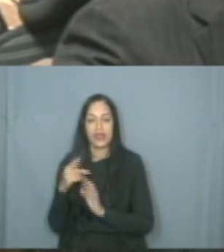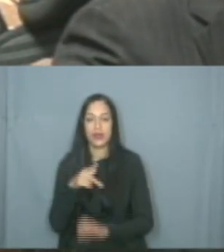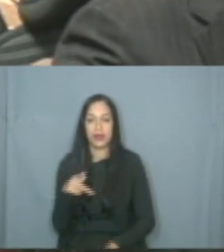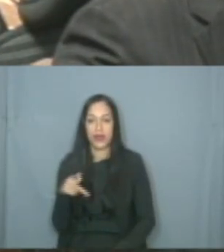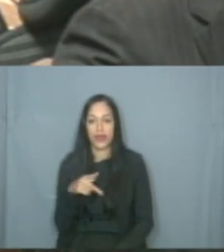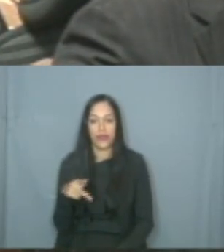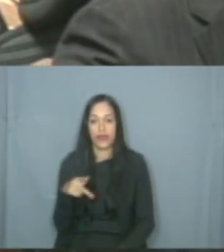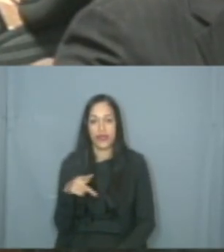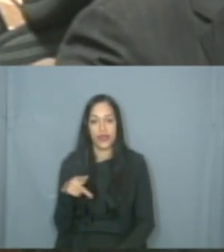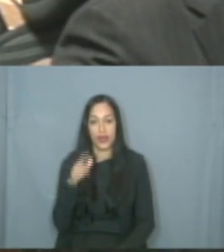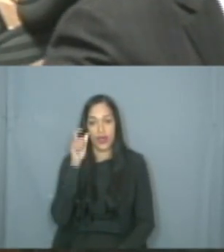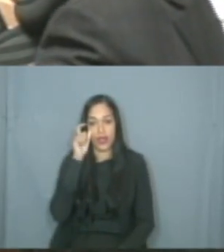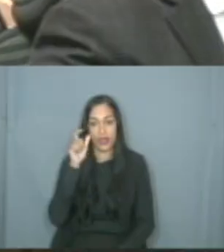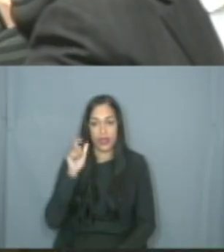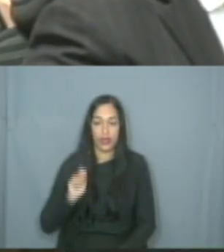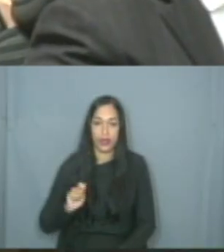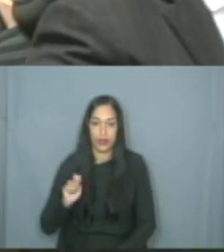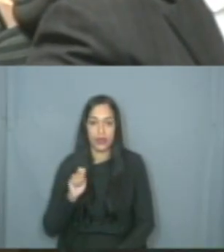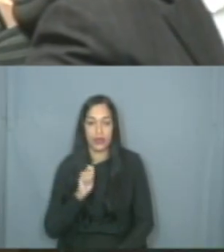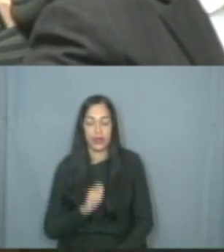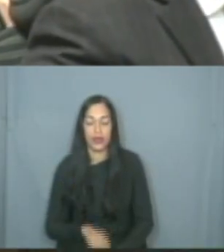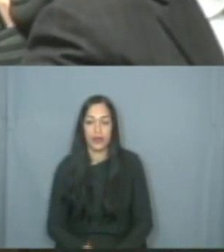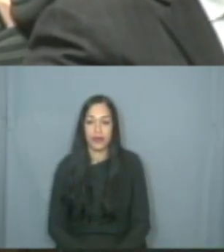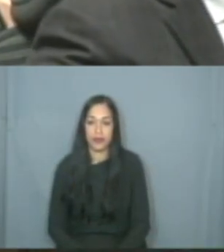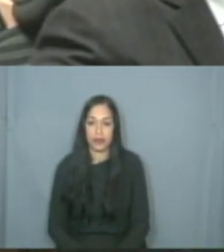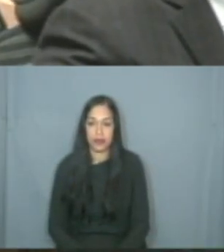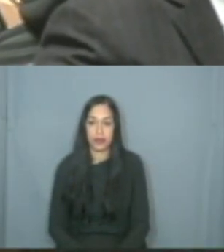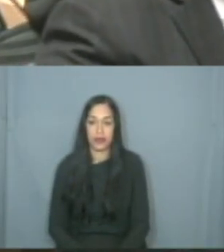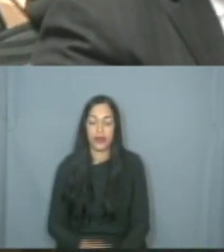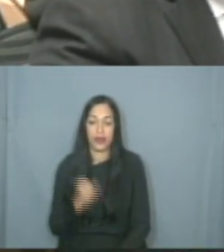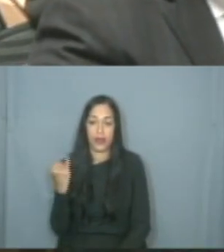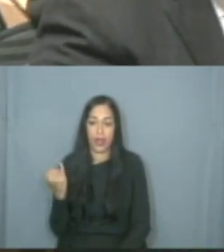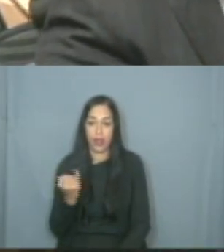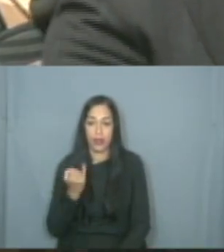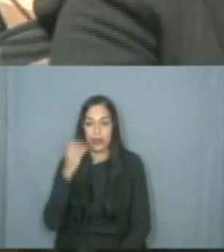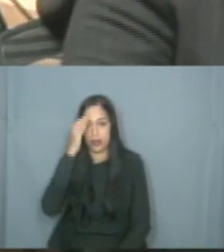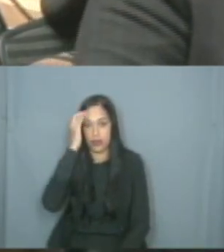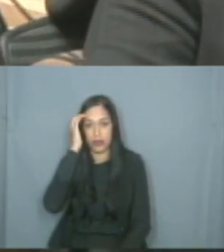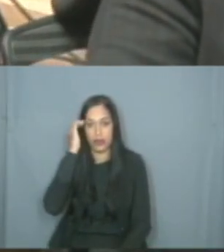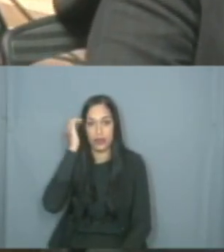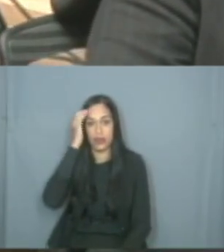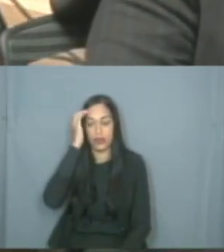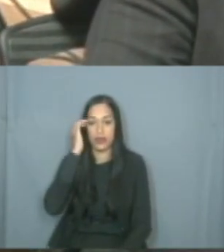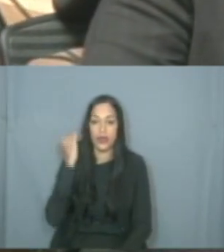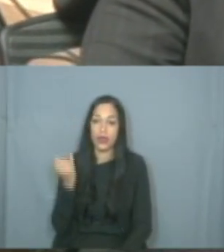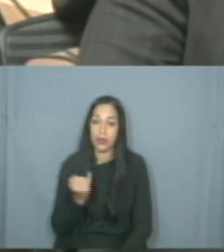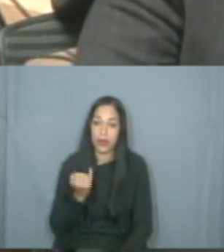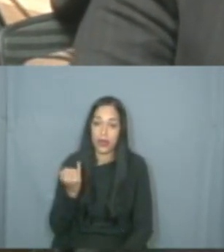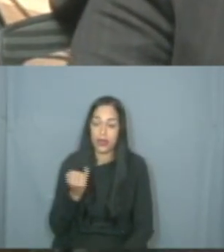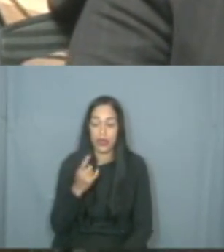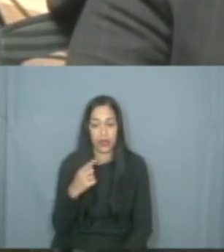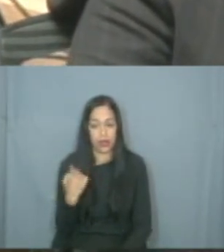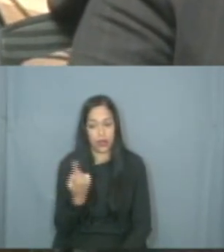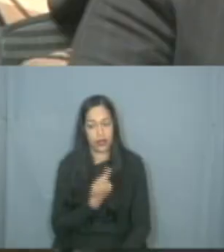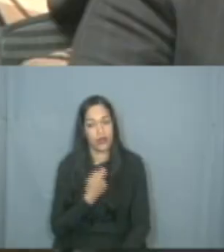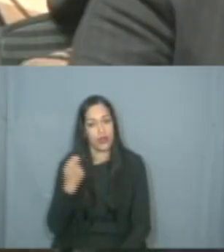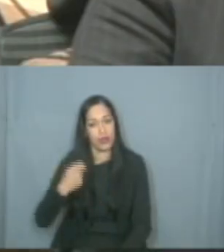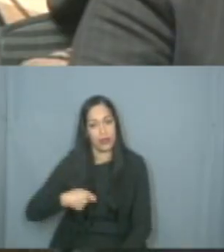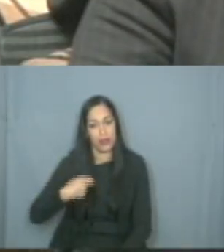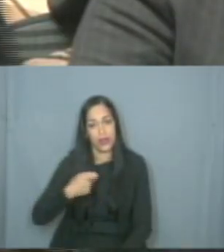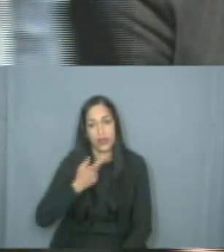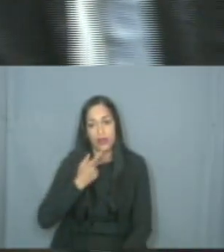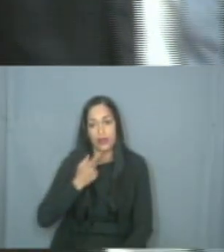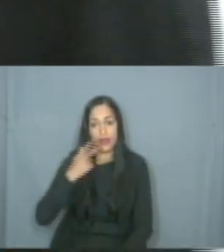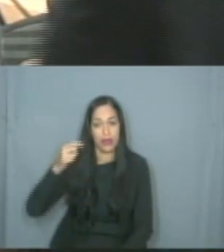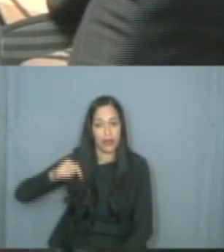Lúcia. Essa matéria é de extrema importância e a gente precisa dizer aqui,